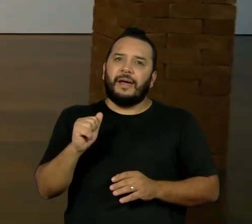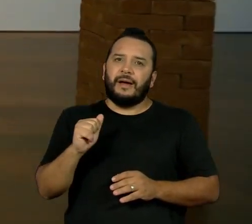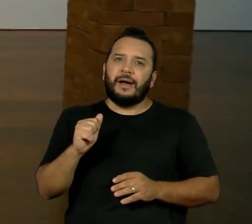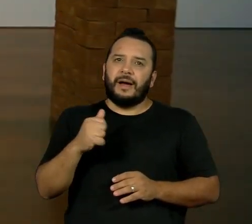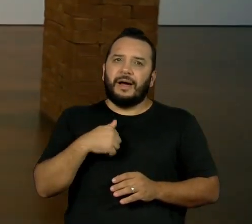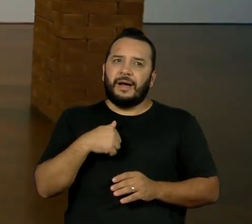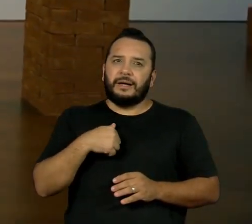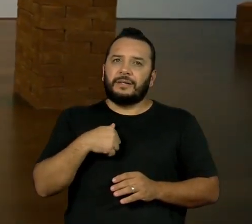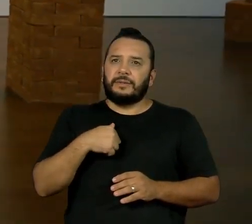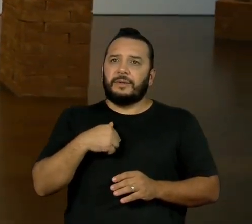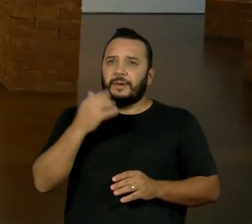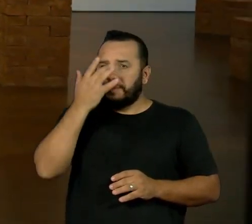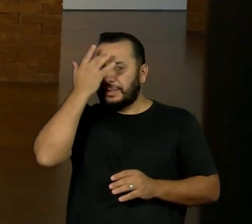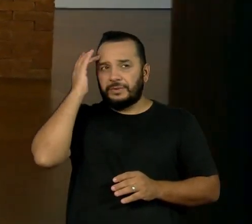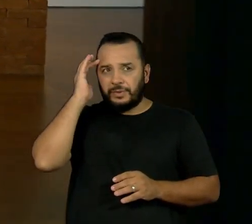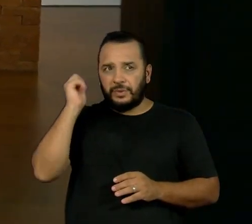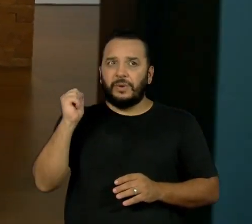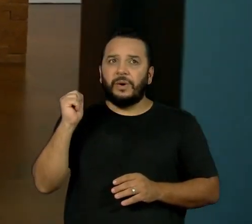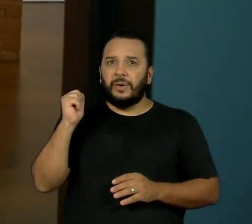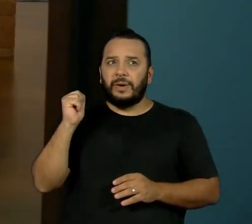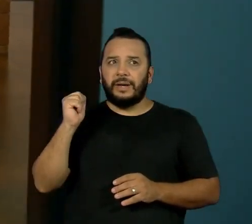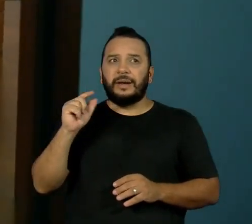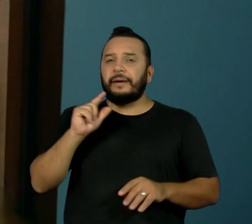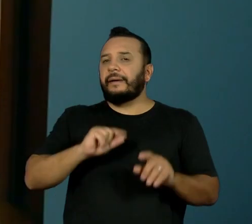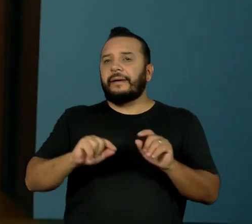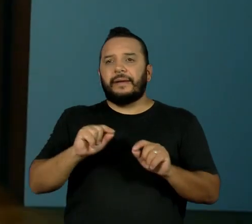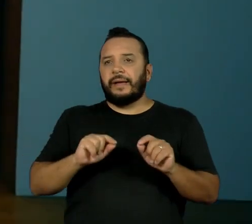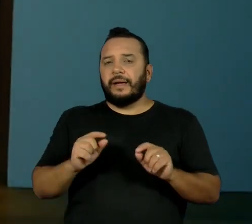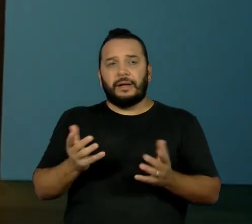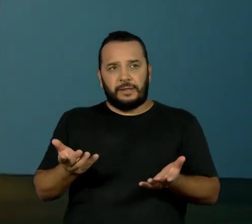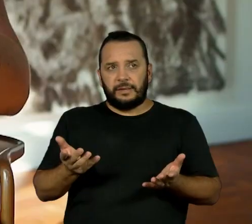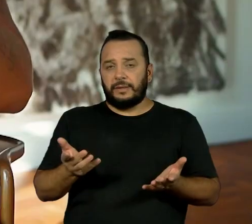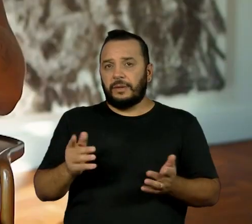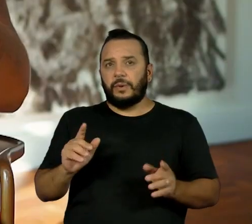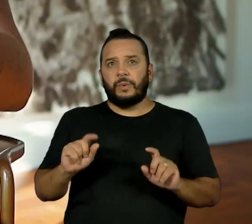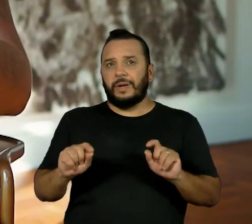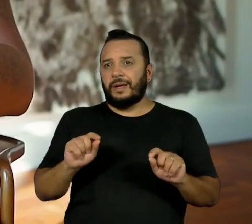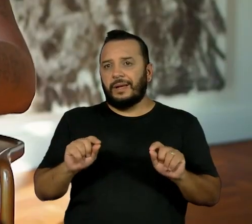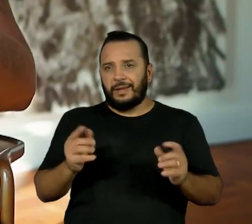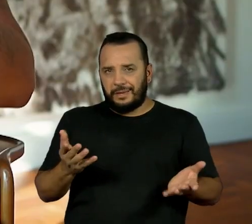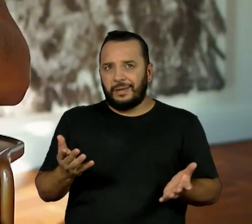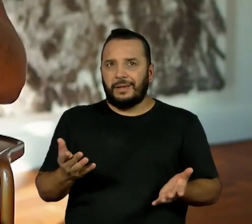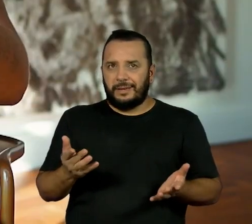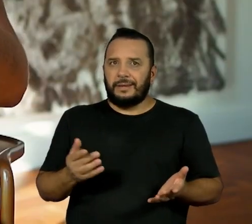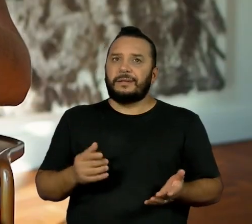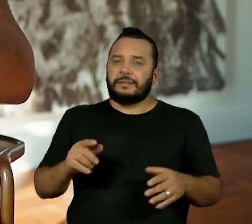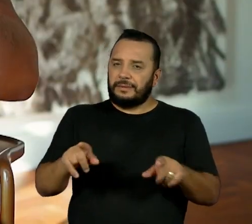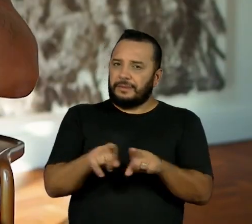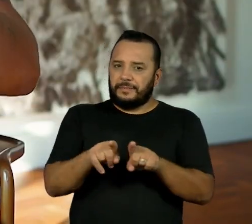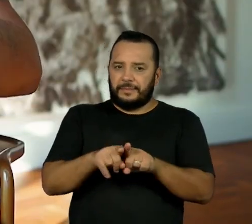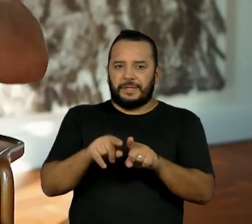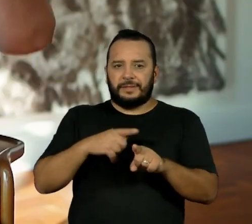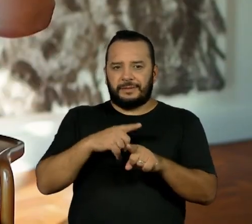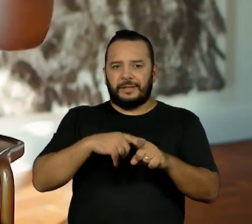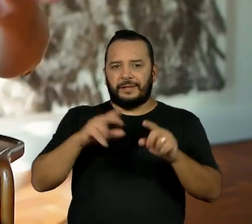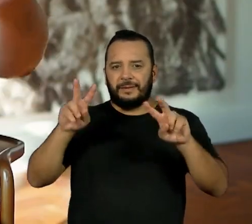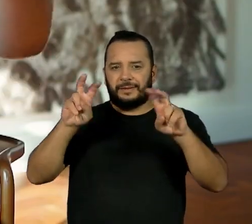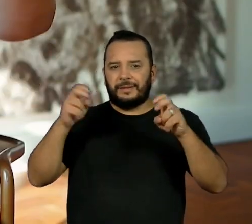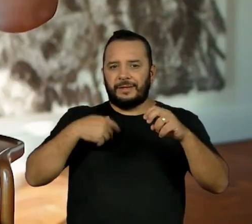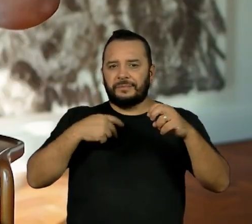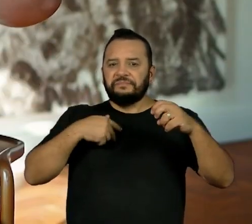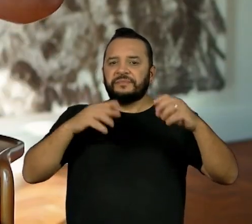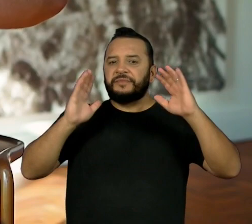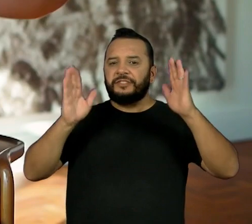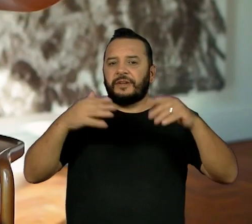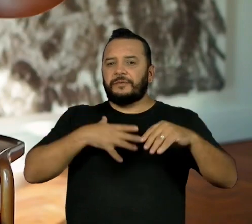é uma pessoa, quem é, o que é a Djanira. Além de ser a filha do menor chuvisco, como é que ela se relaciona com a